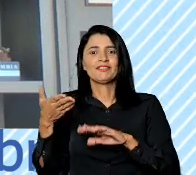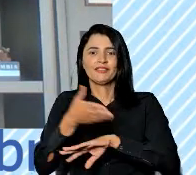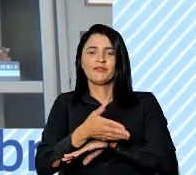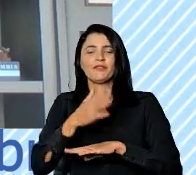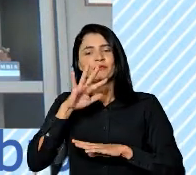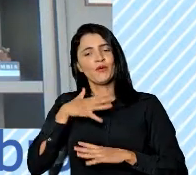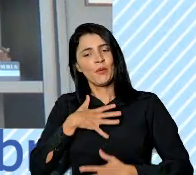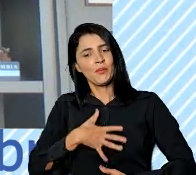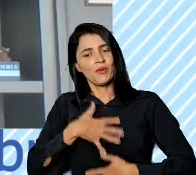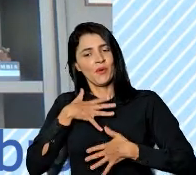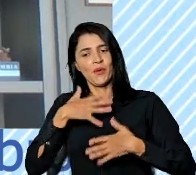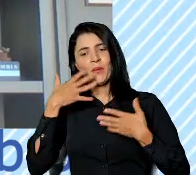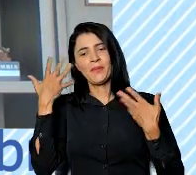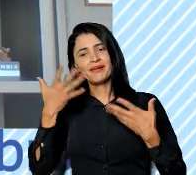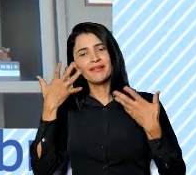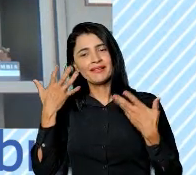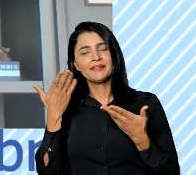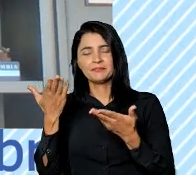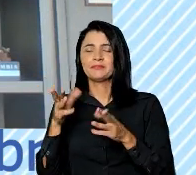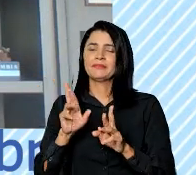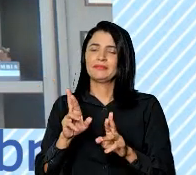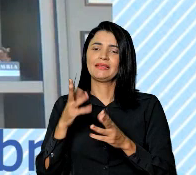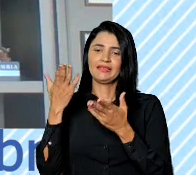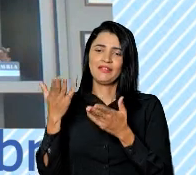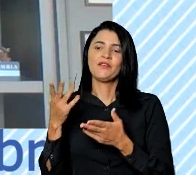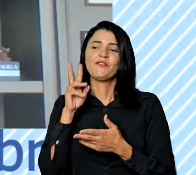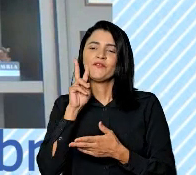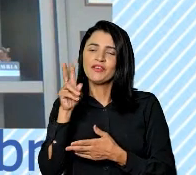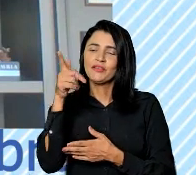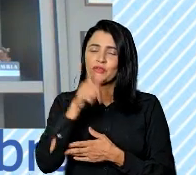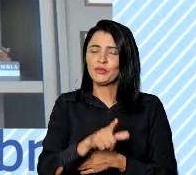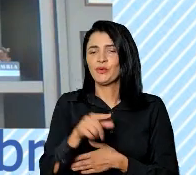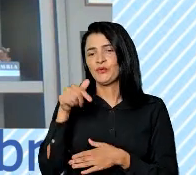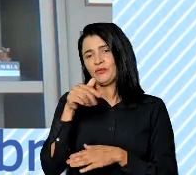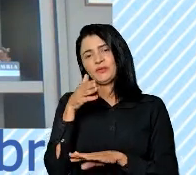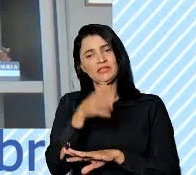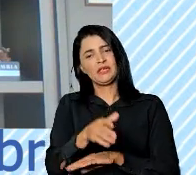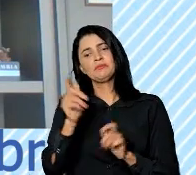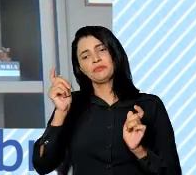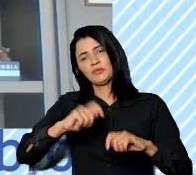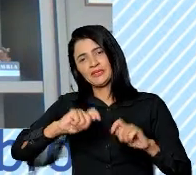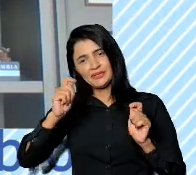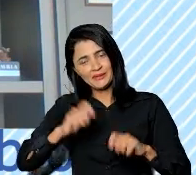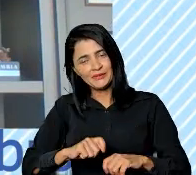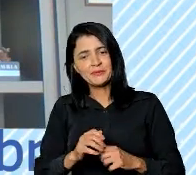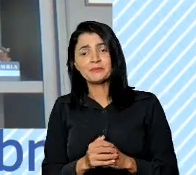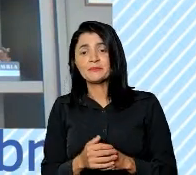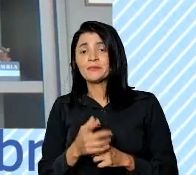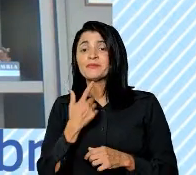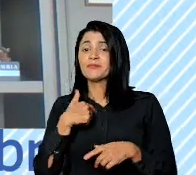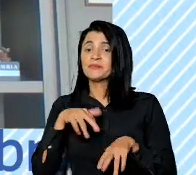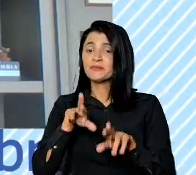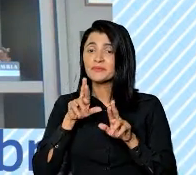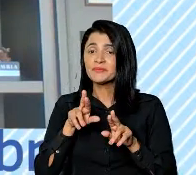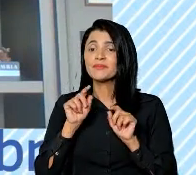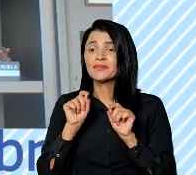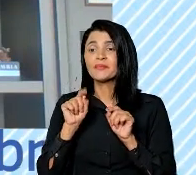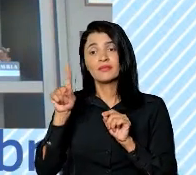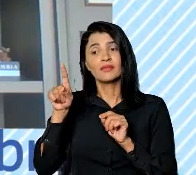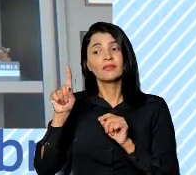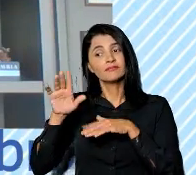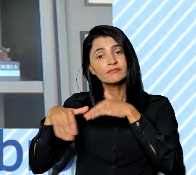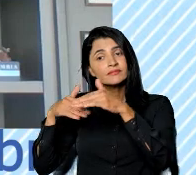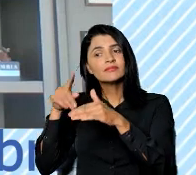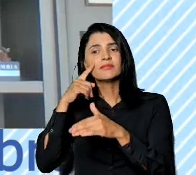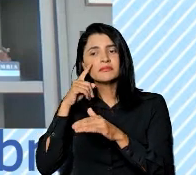uma alegria. Esperamos tê-la novamente conosco sempre que possível e desejamos que desenvolva lá